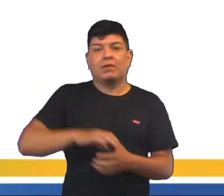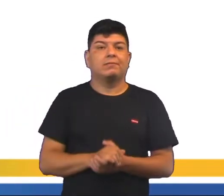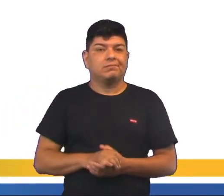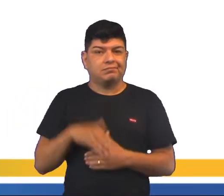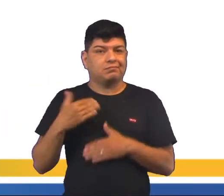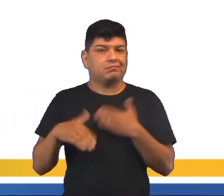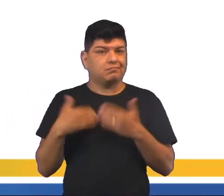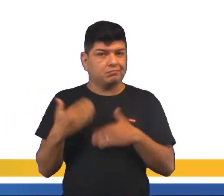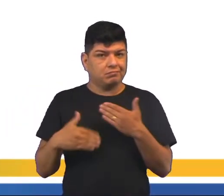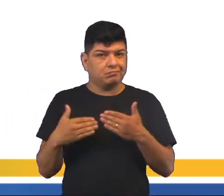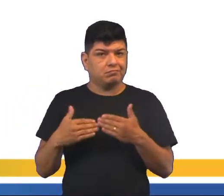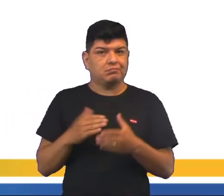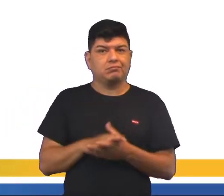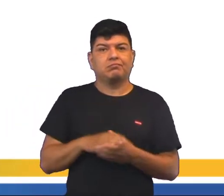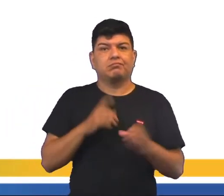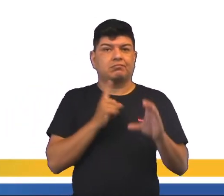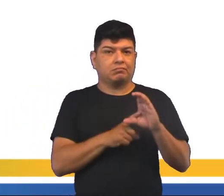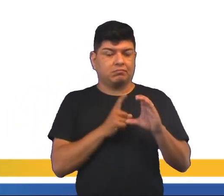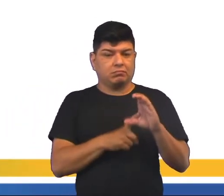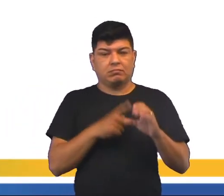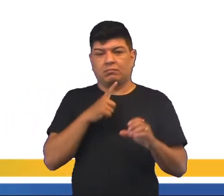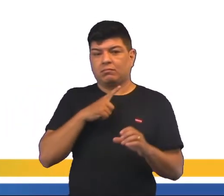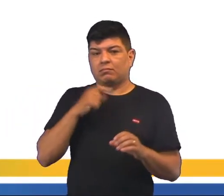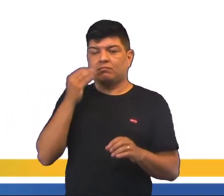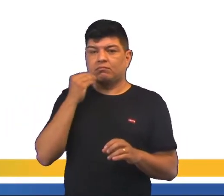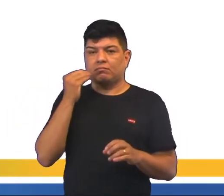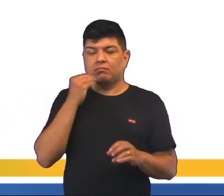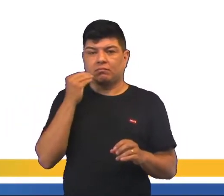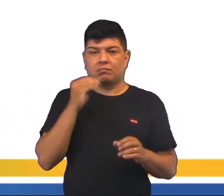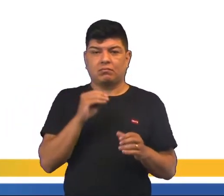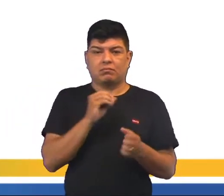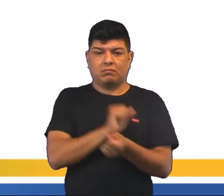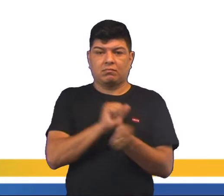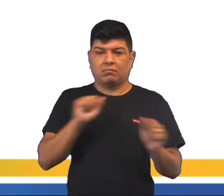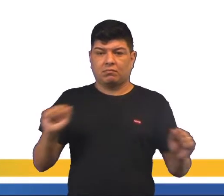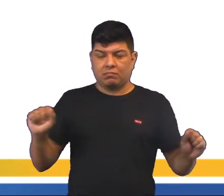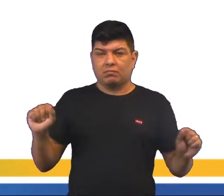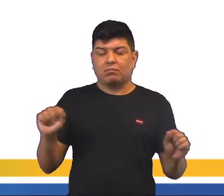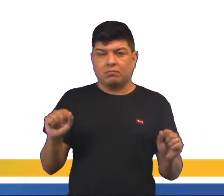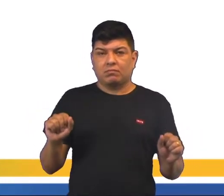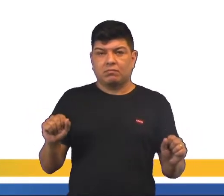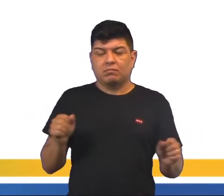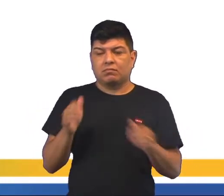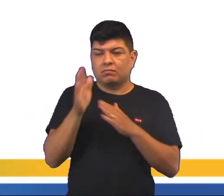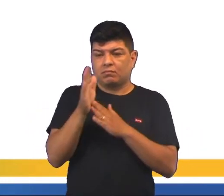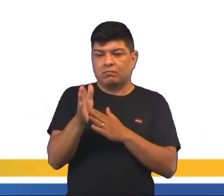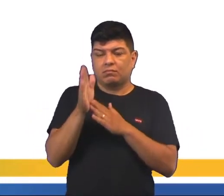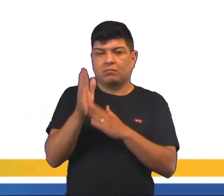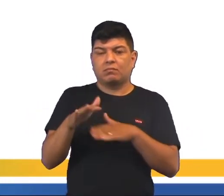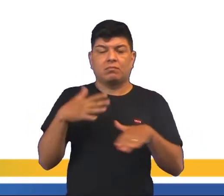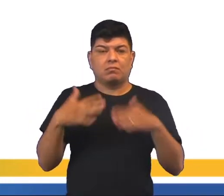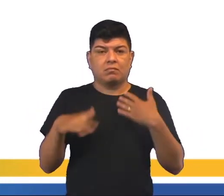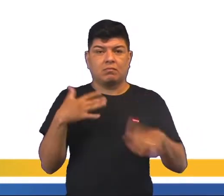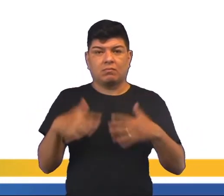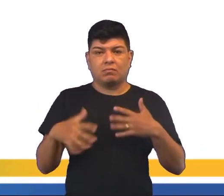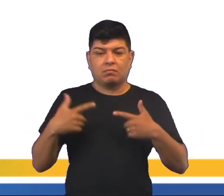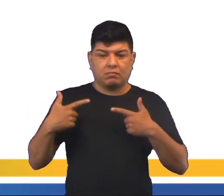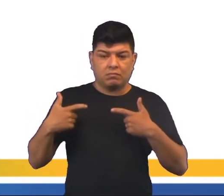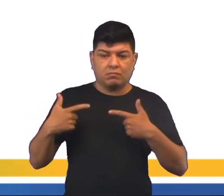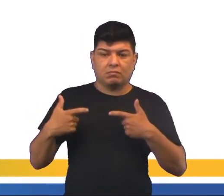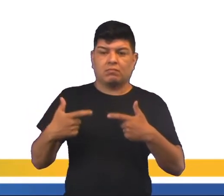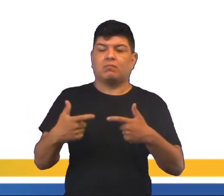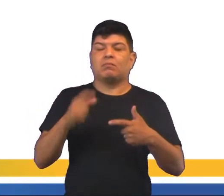Esse processo, né, de revolução, né, de tentativa de libertação, né, ele foi conduzido por um movimento